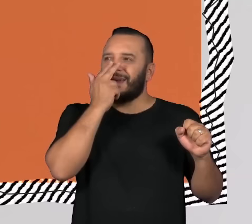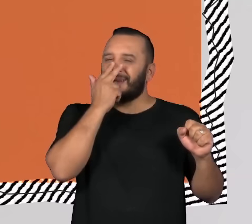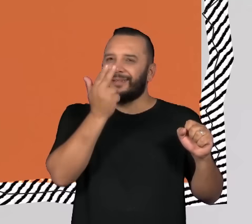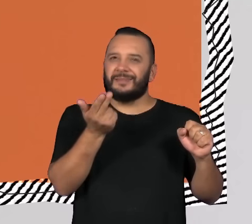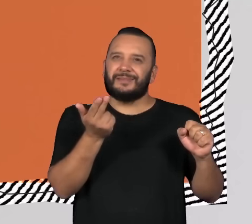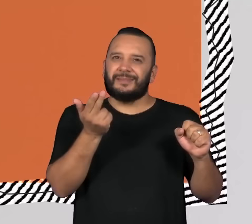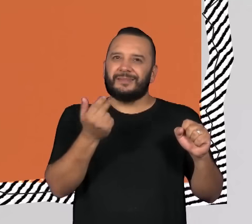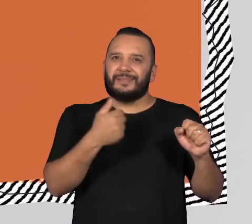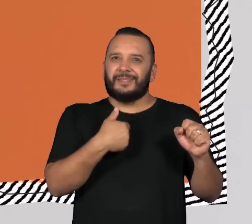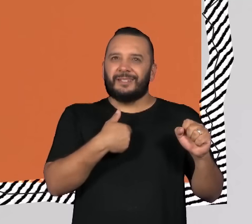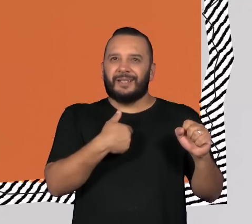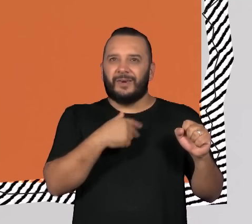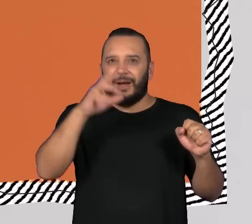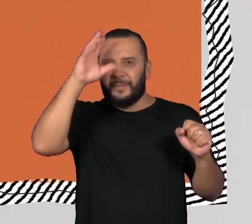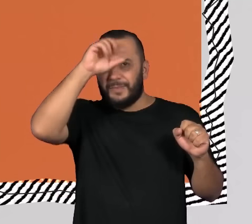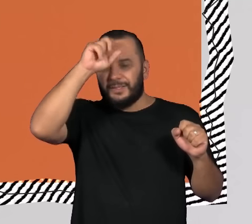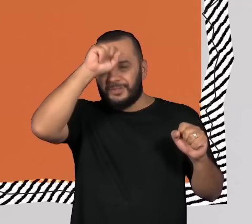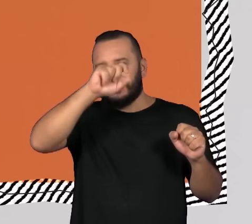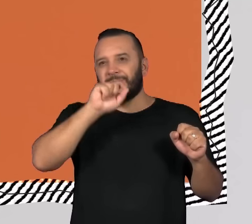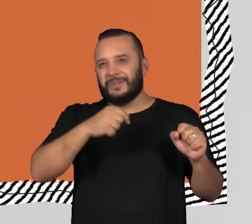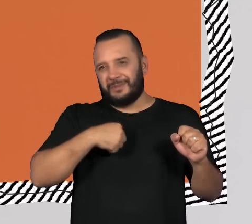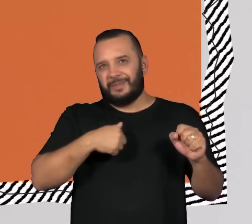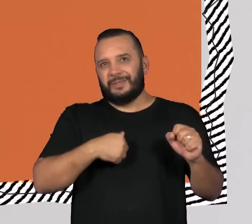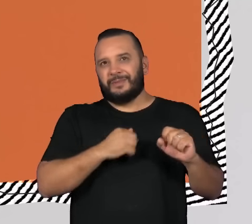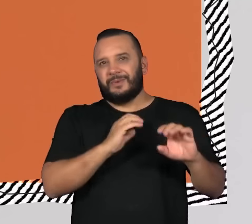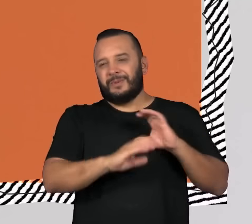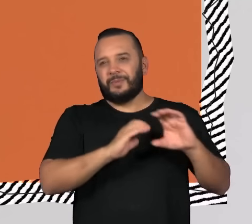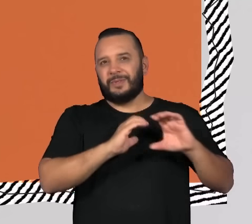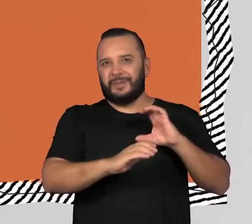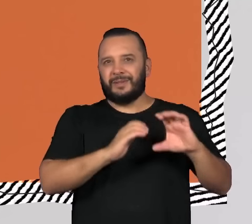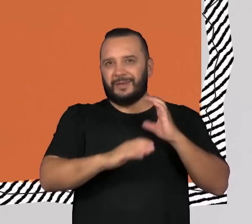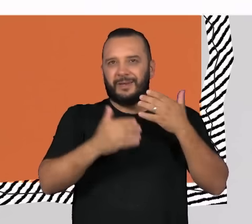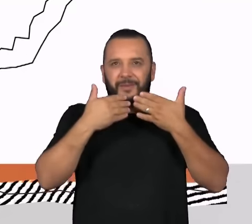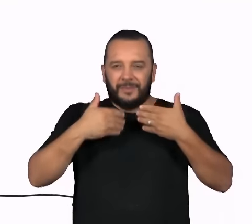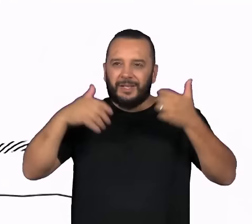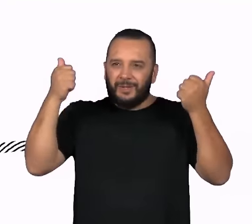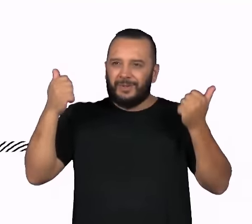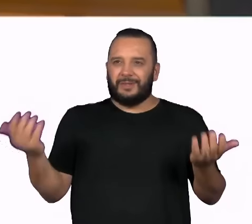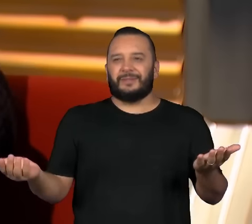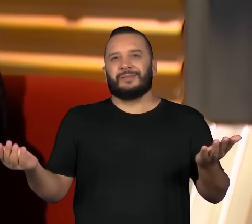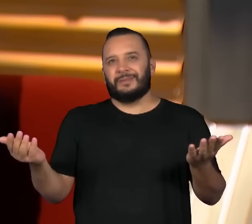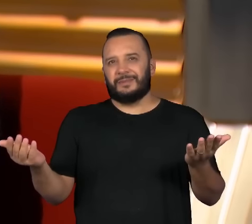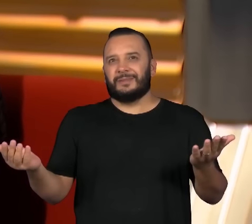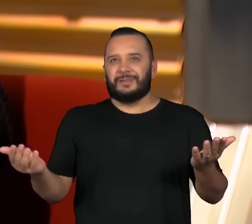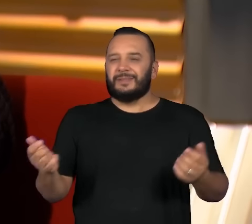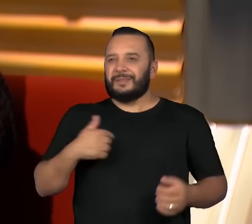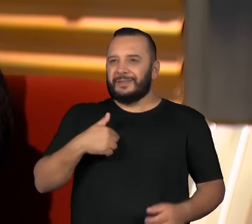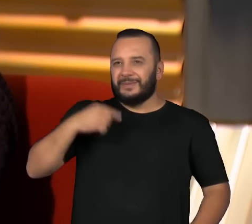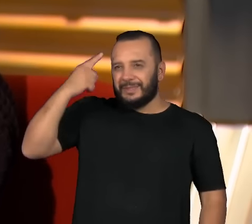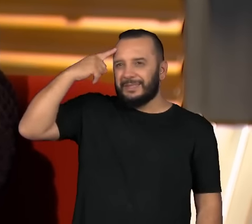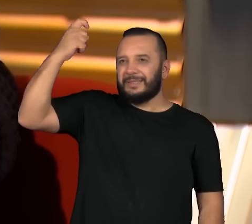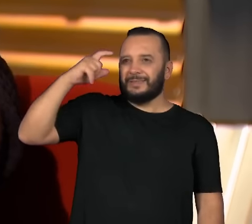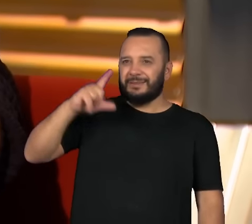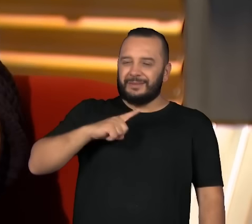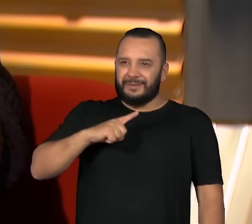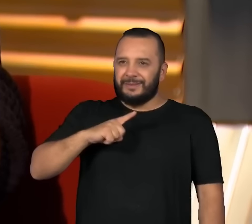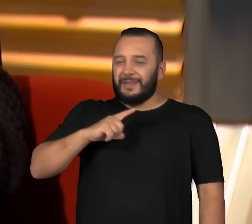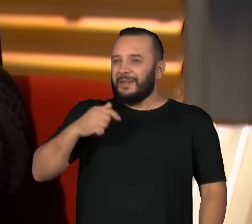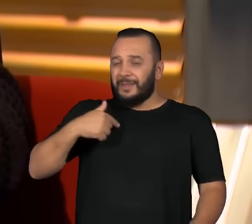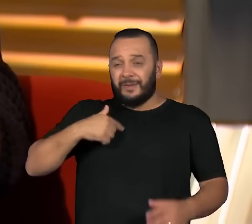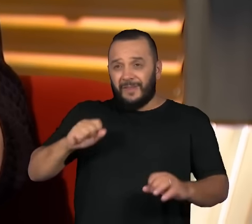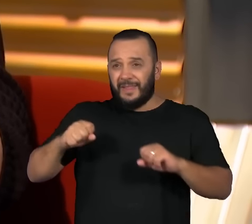eu aprendi com eles como me comunicar um pouco melhor, sabe? Eu sempre fui muito... Quando eu tenho uma ideia definida e defendo